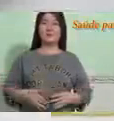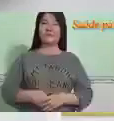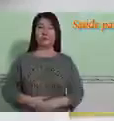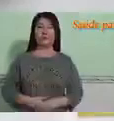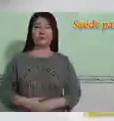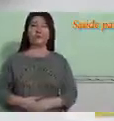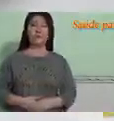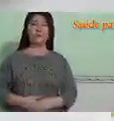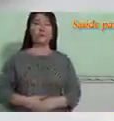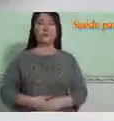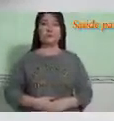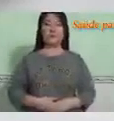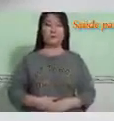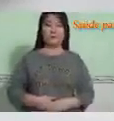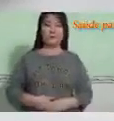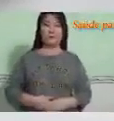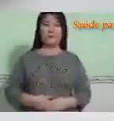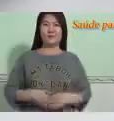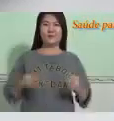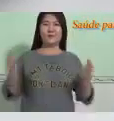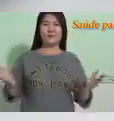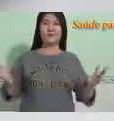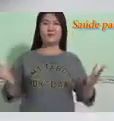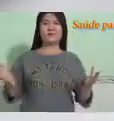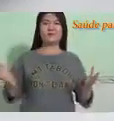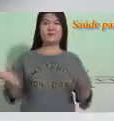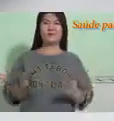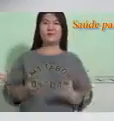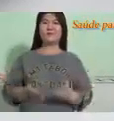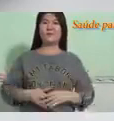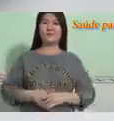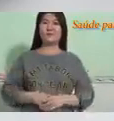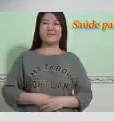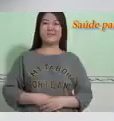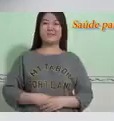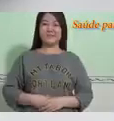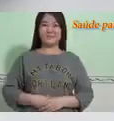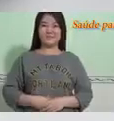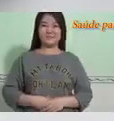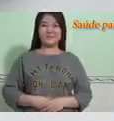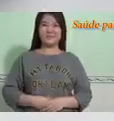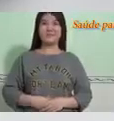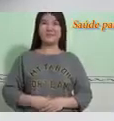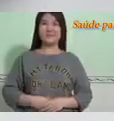responsável pela visão, mas esta síndrome não tem relação com demência ou velhice.